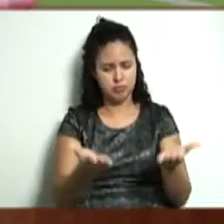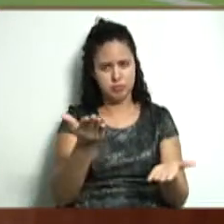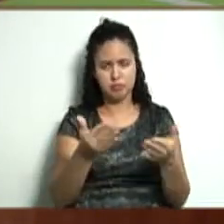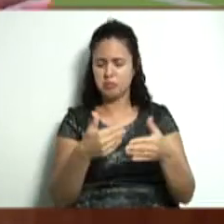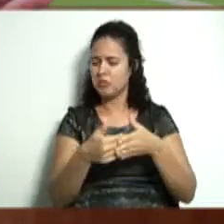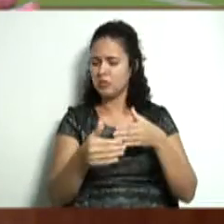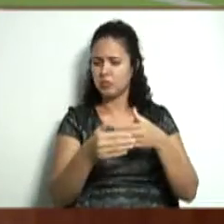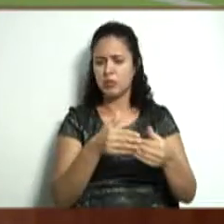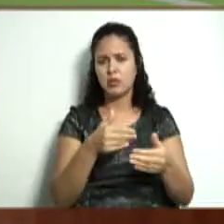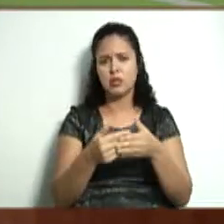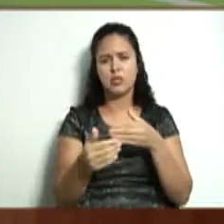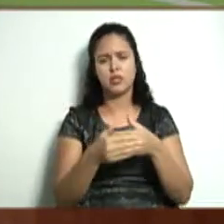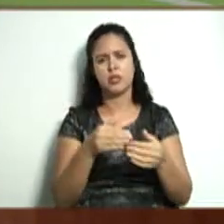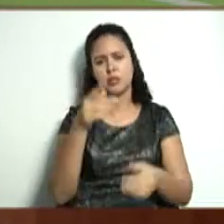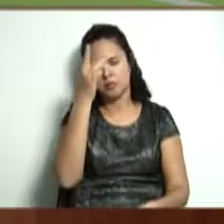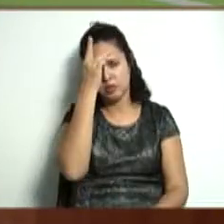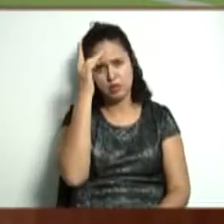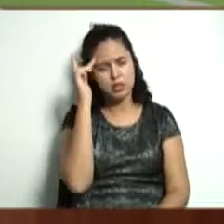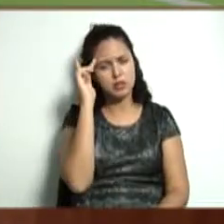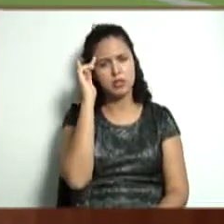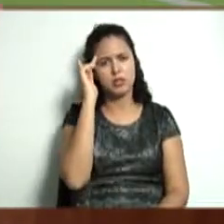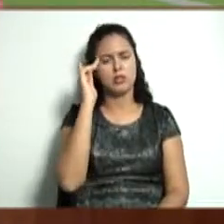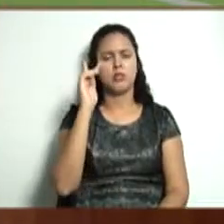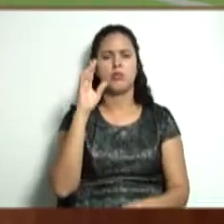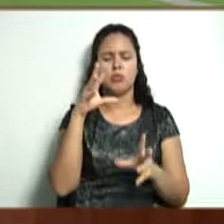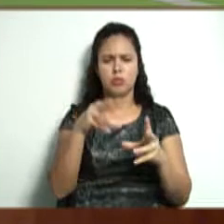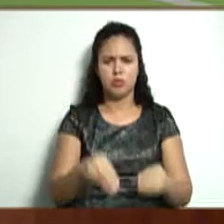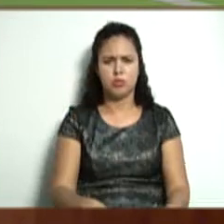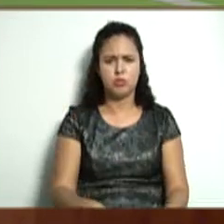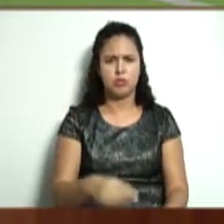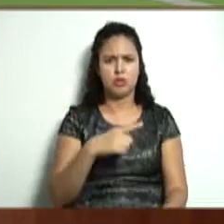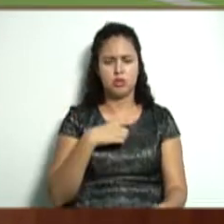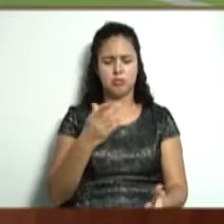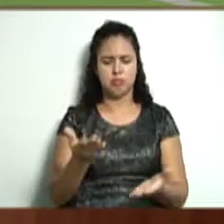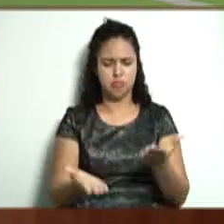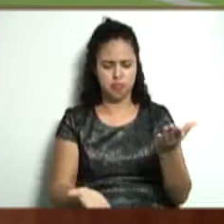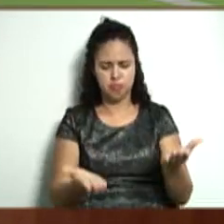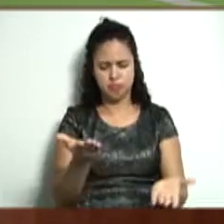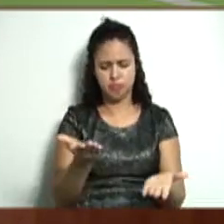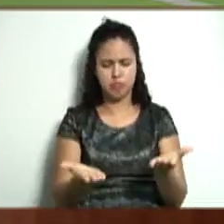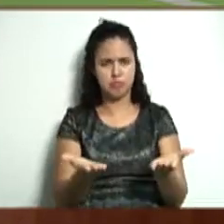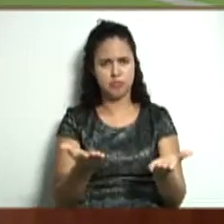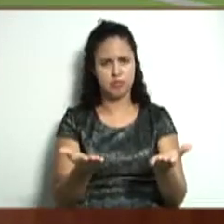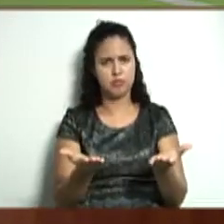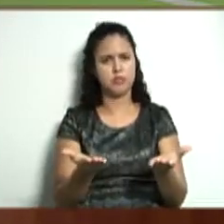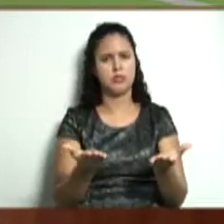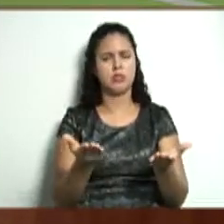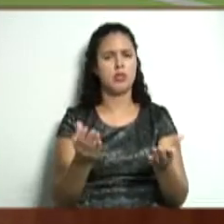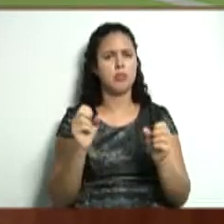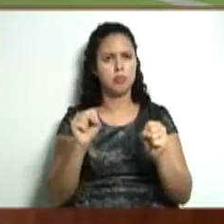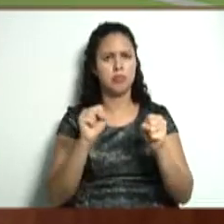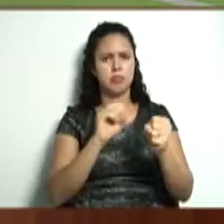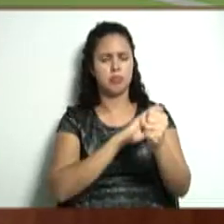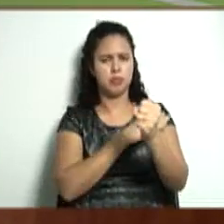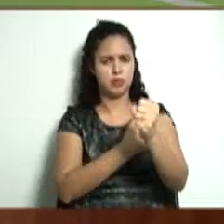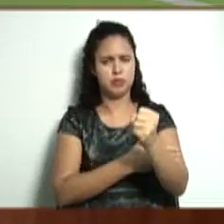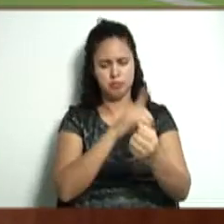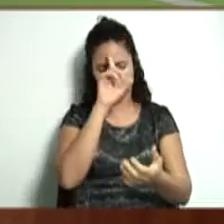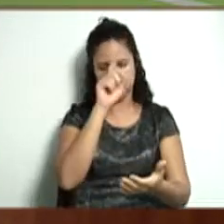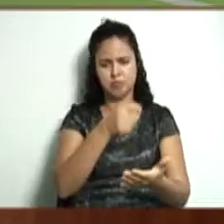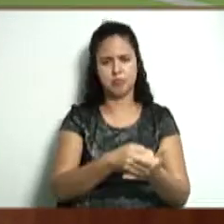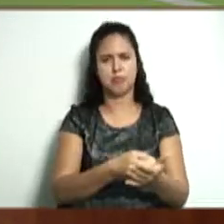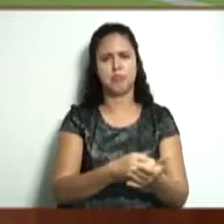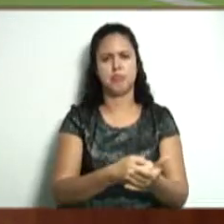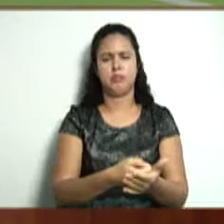quem seja o cooperado, todos têm o mesmo peso, o mesmo poder de decidir, de